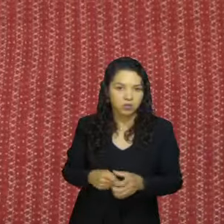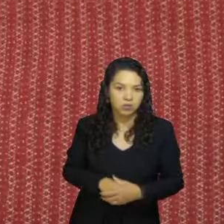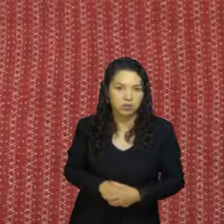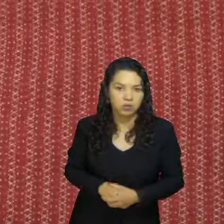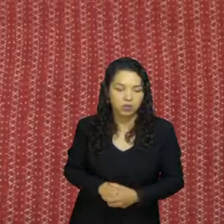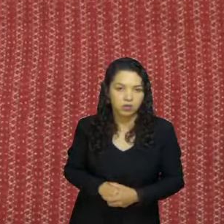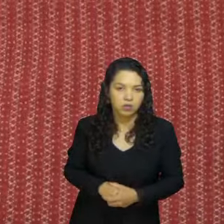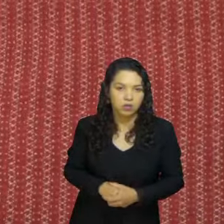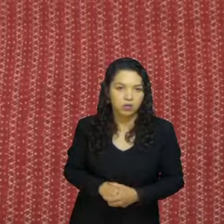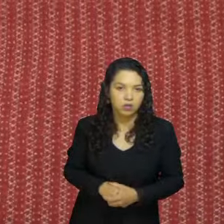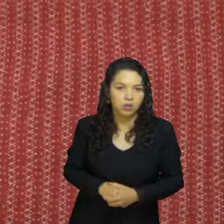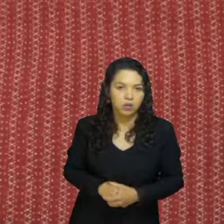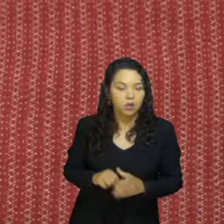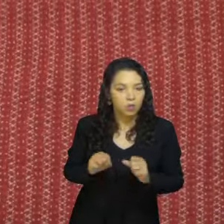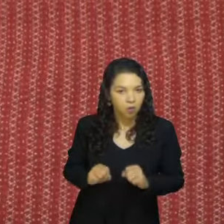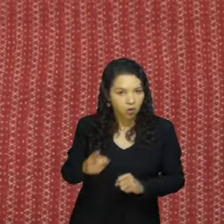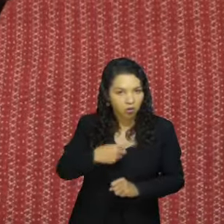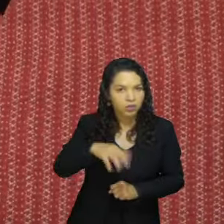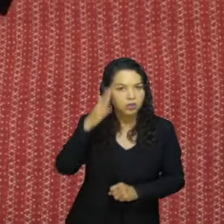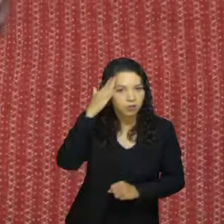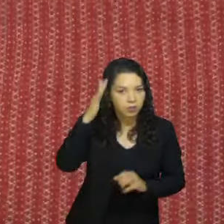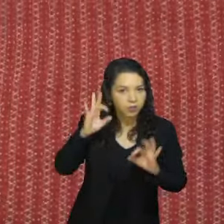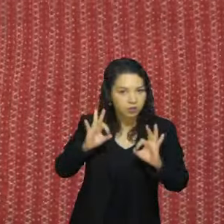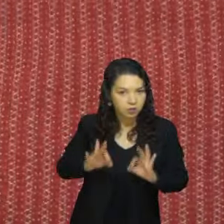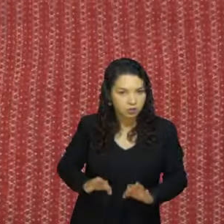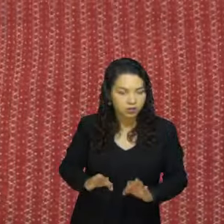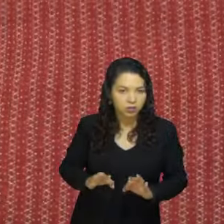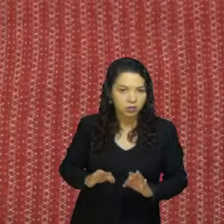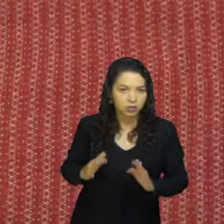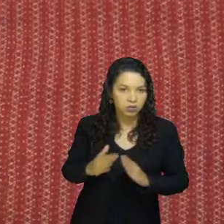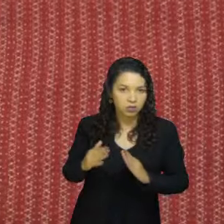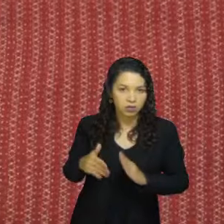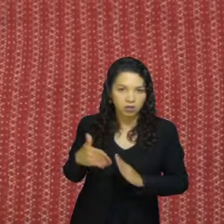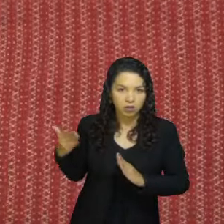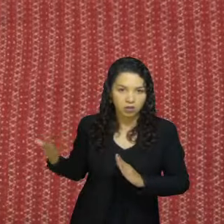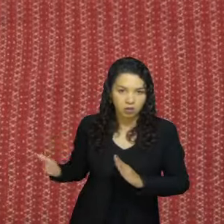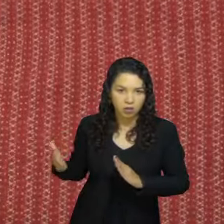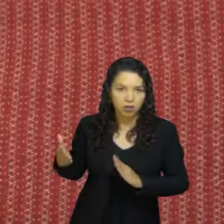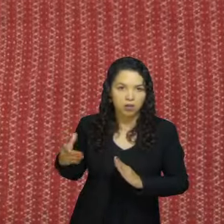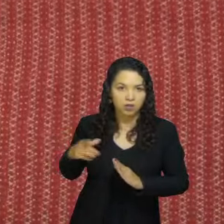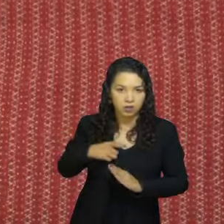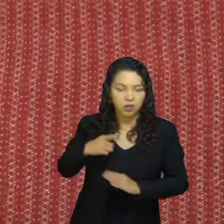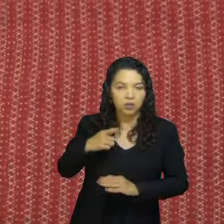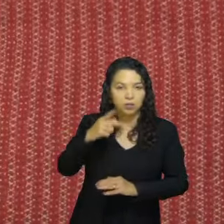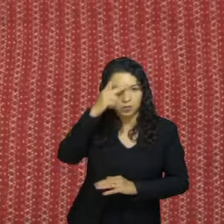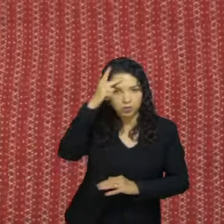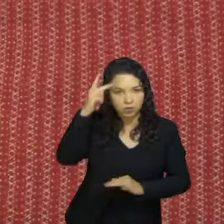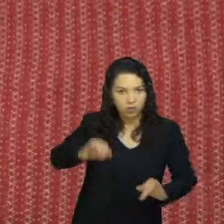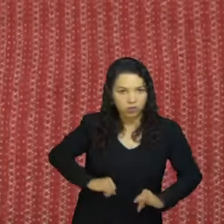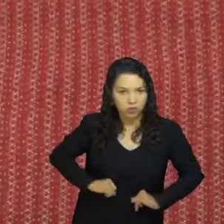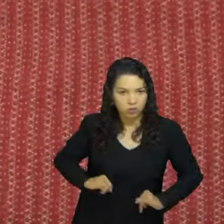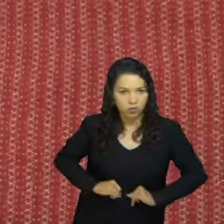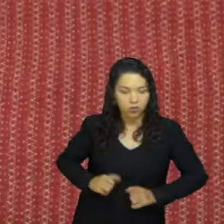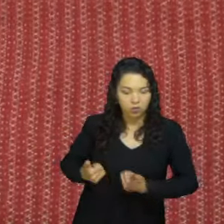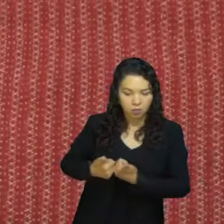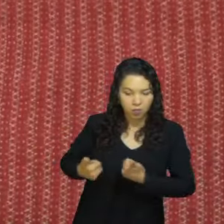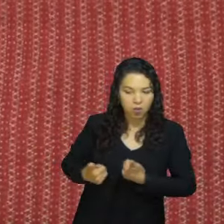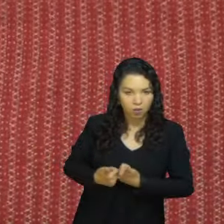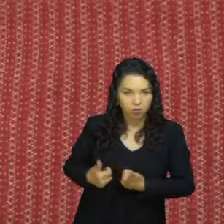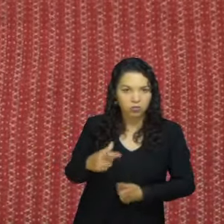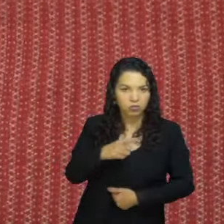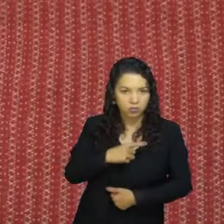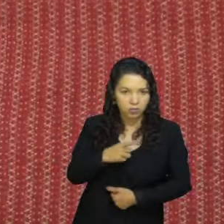Podemos ter a mais absoluta certeza, aqui na sala ao lado, nós temos alguém que sofre disso muito mais próximo do que nós imaginamos. Né?